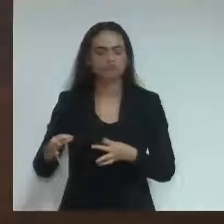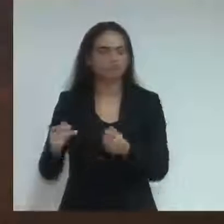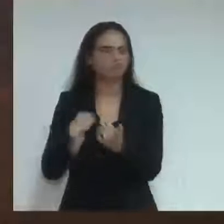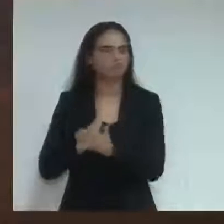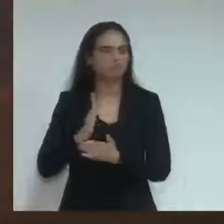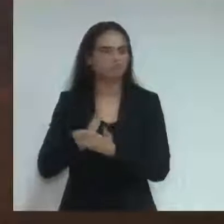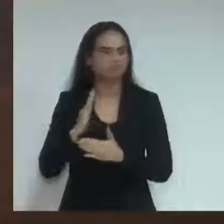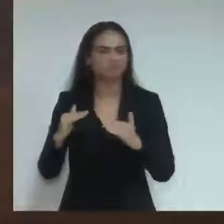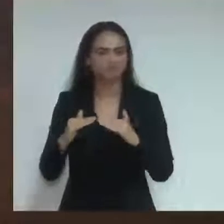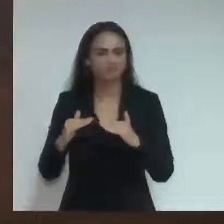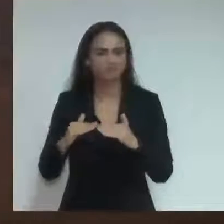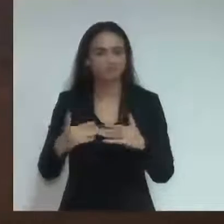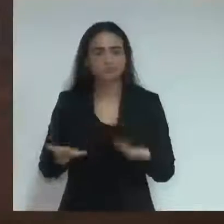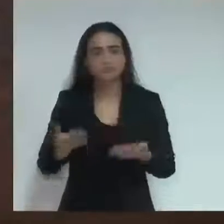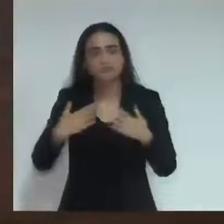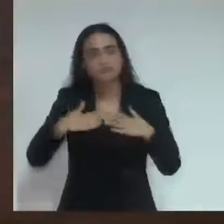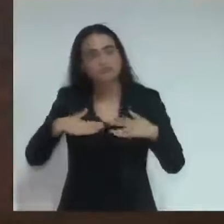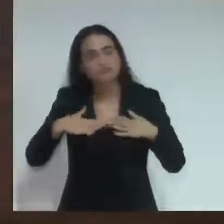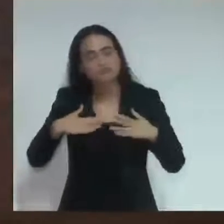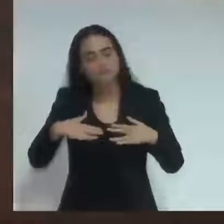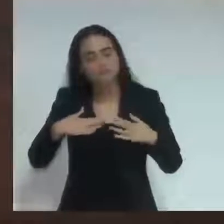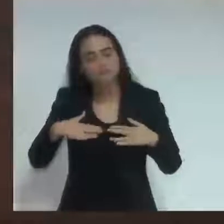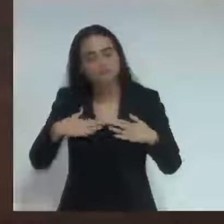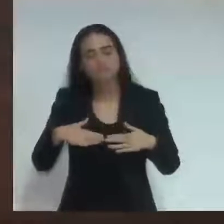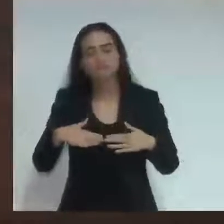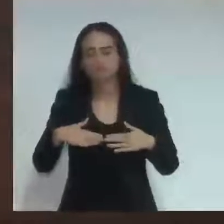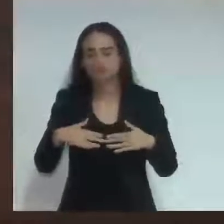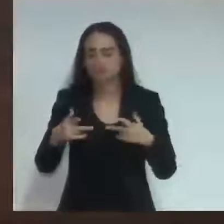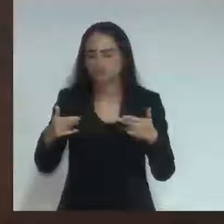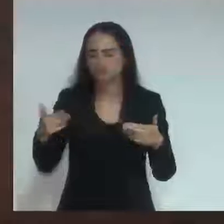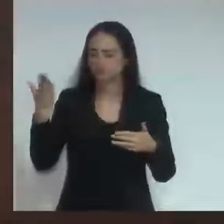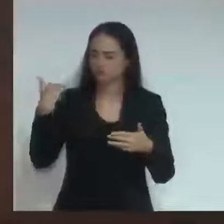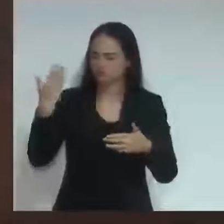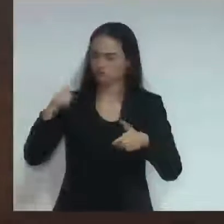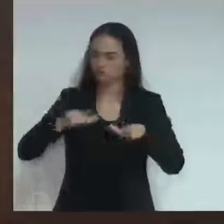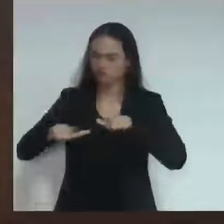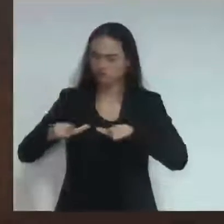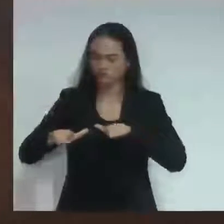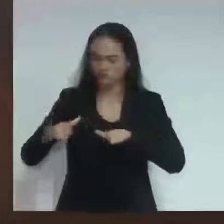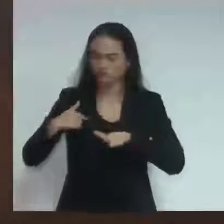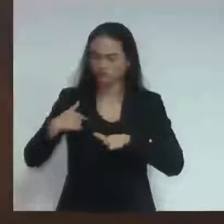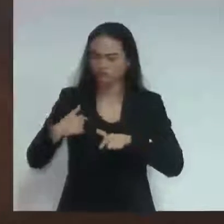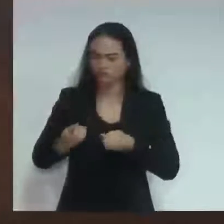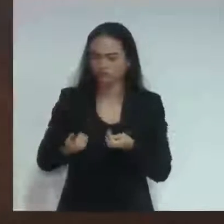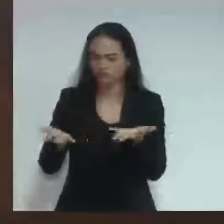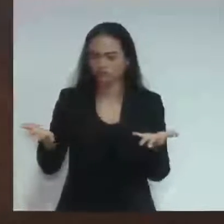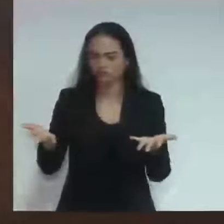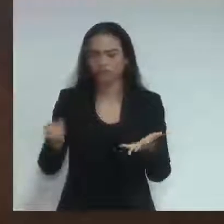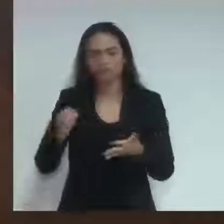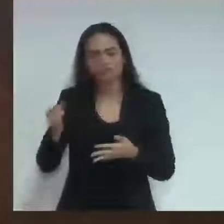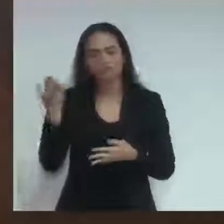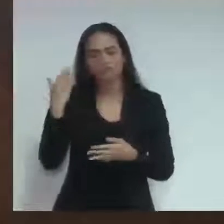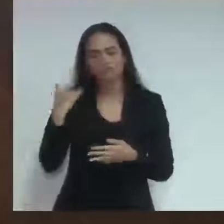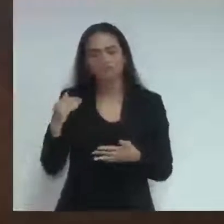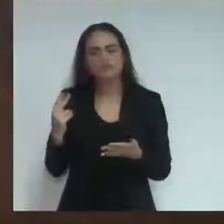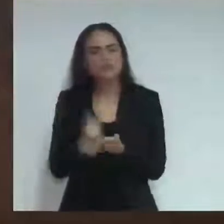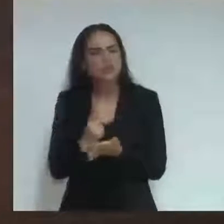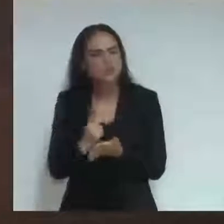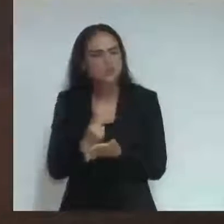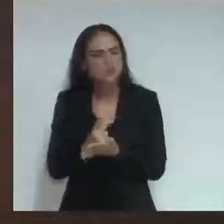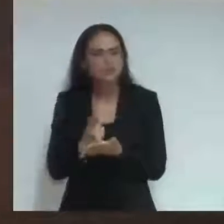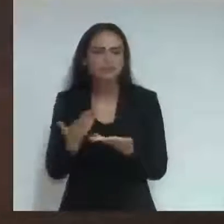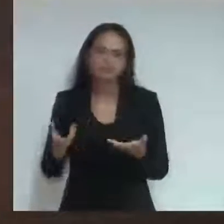fico muito tranquilo daquilo que fiz. E se tivesse feito alguma bobagem, teria que pagar por isso. E é verdade, sim,